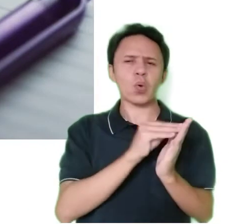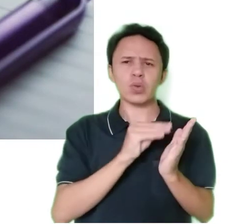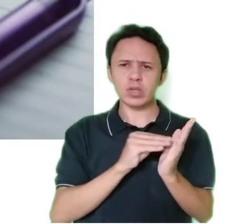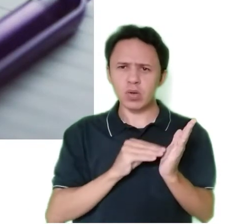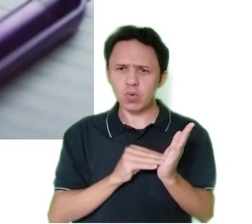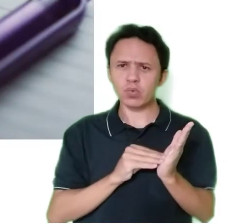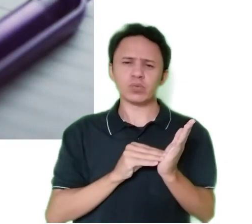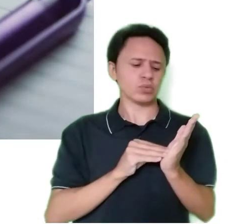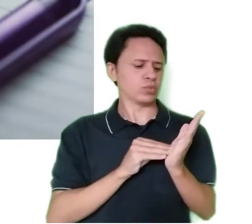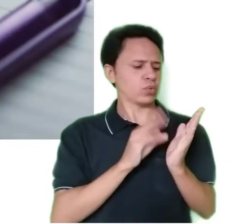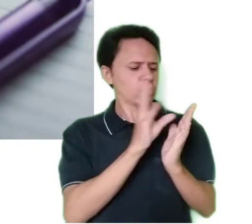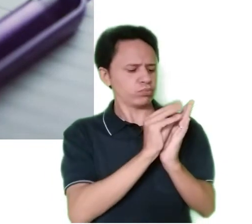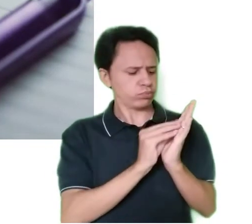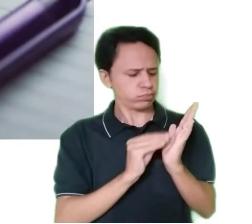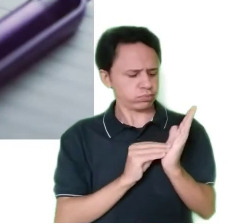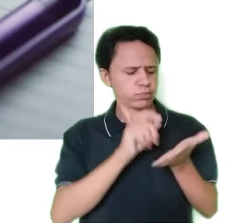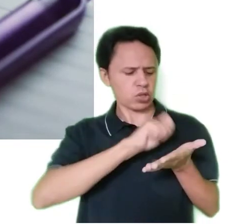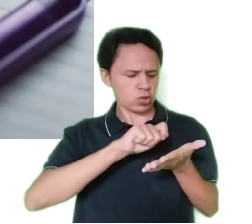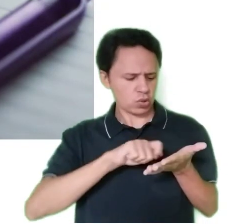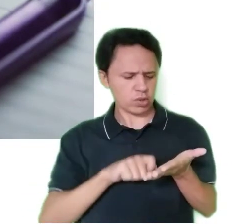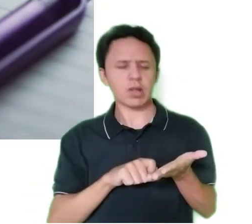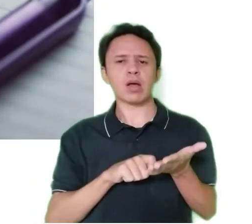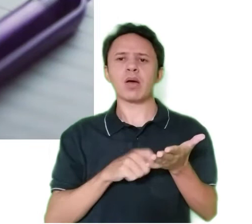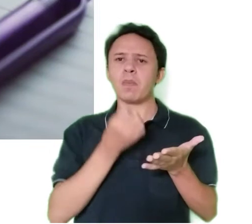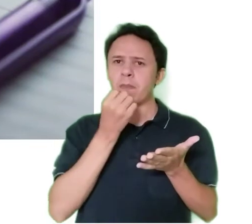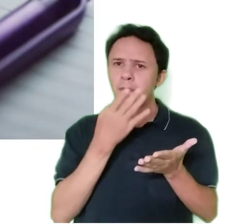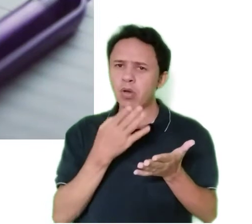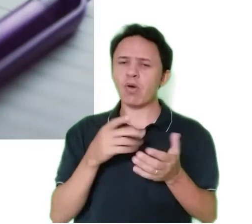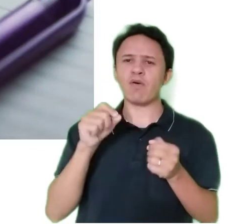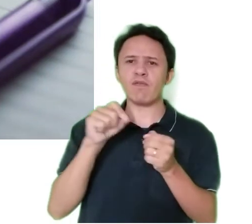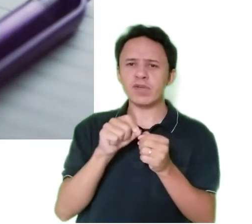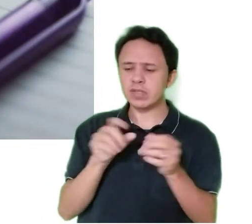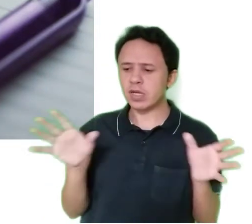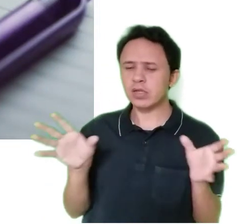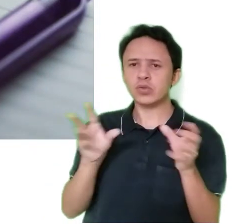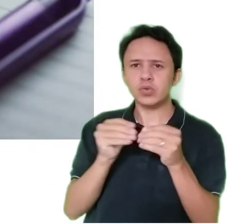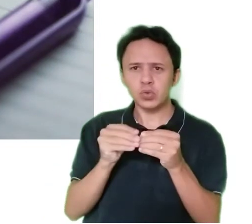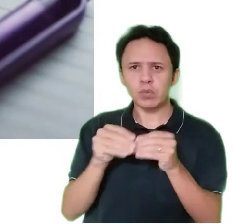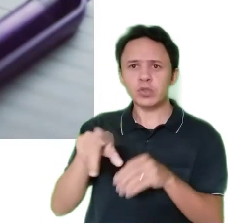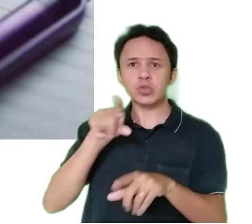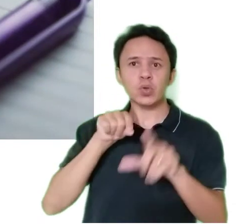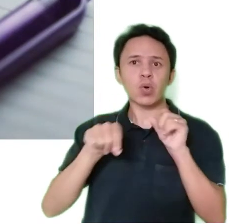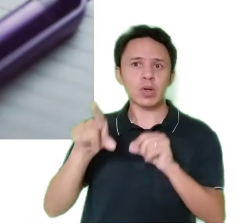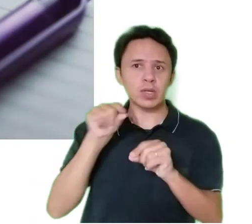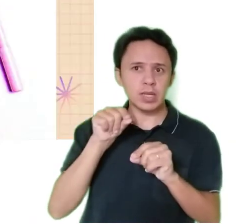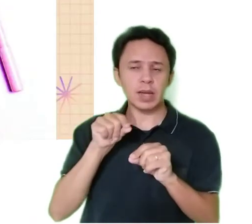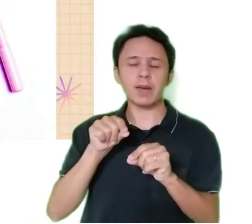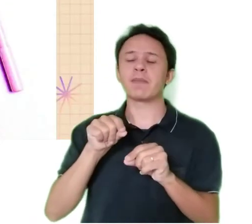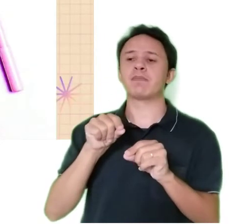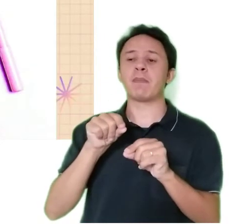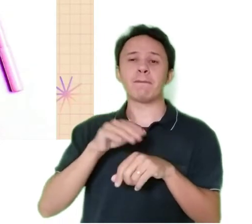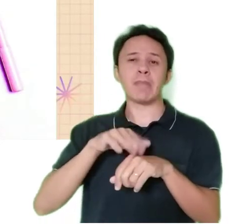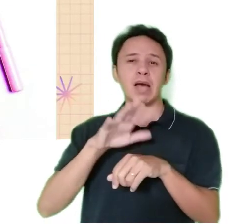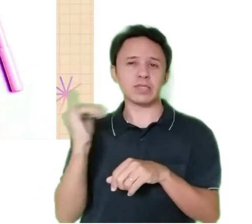conteúdos e para a construção, produção de resumos, selecionar as partes mais